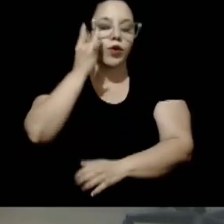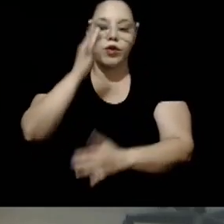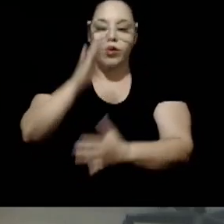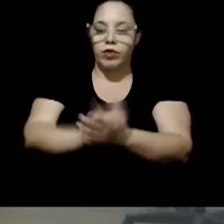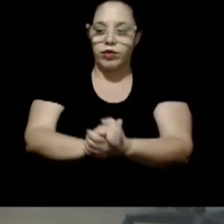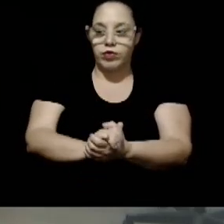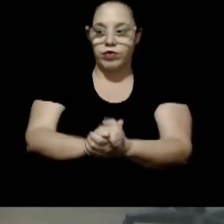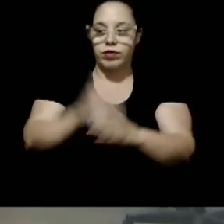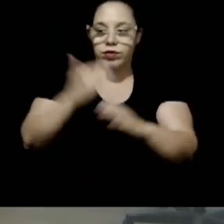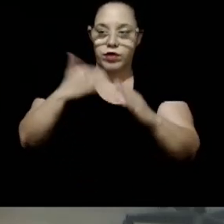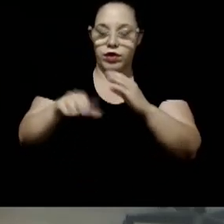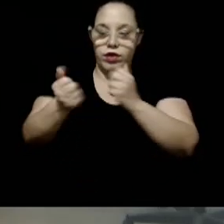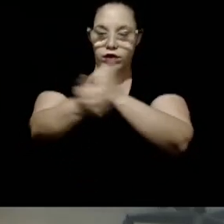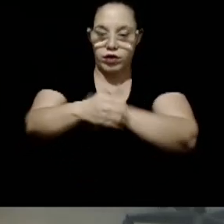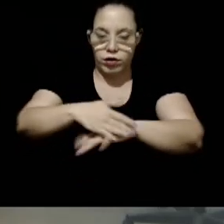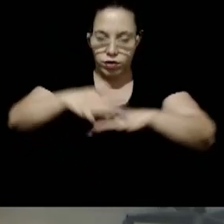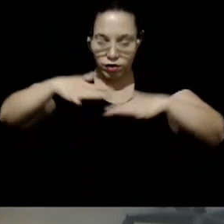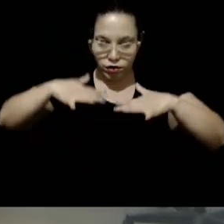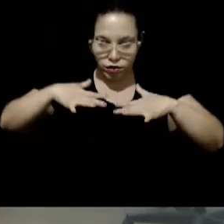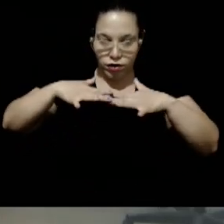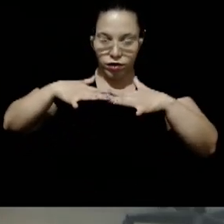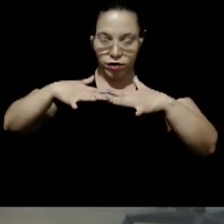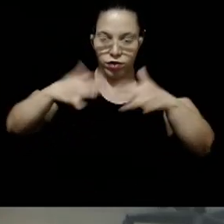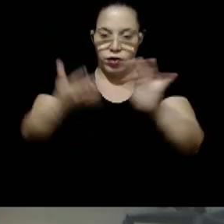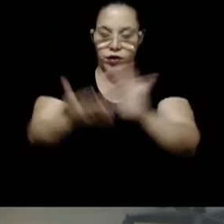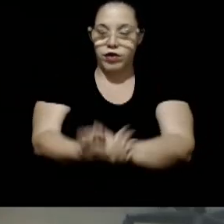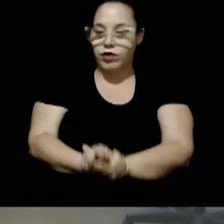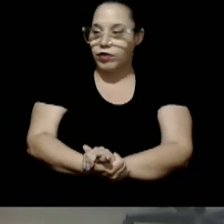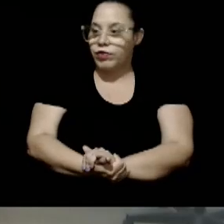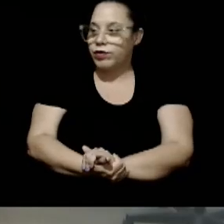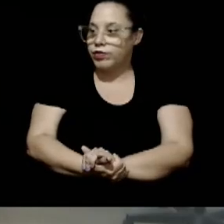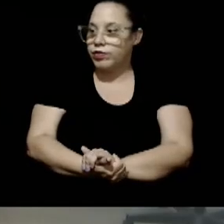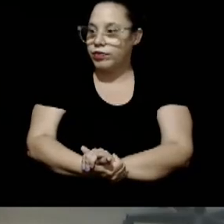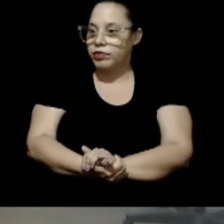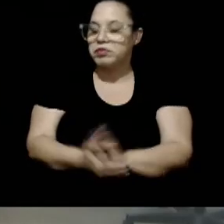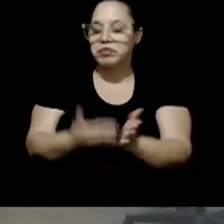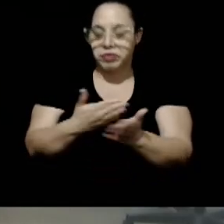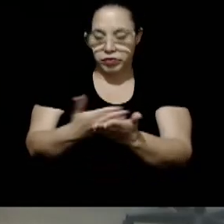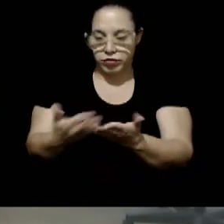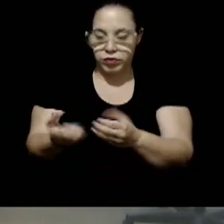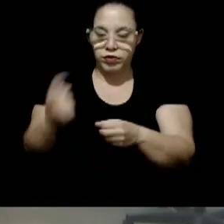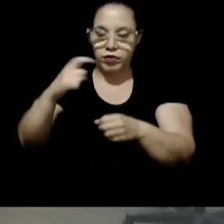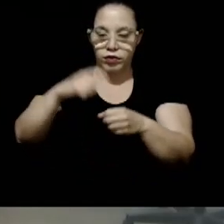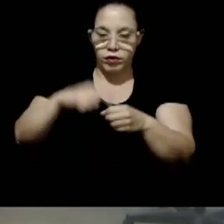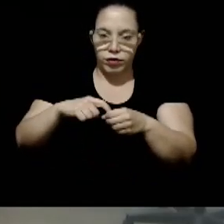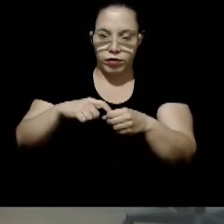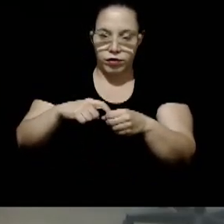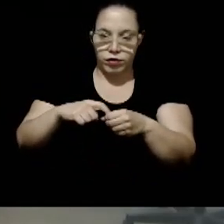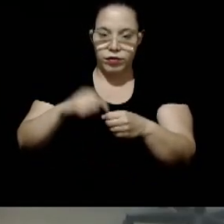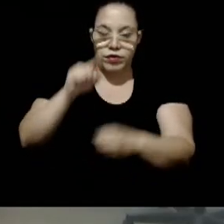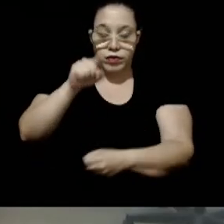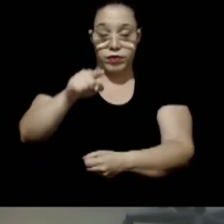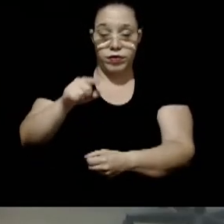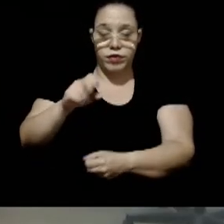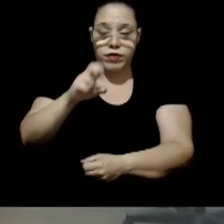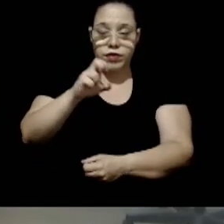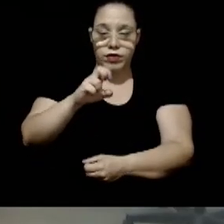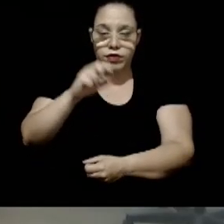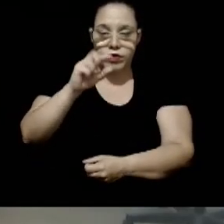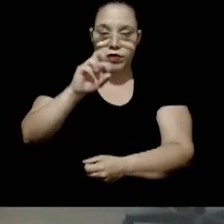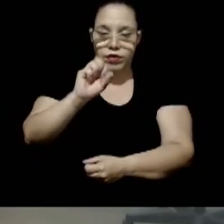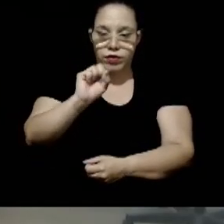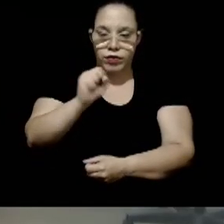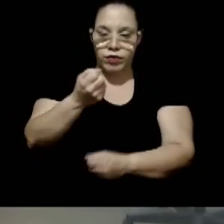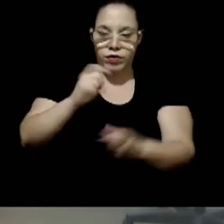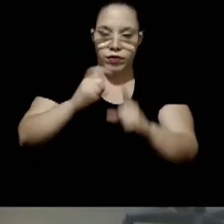plenário José Maria matozinho em instantes de volta para você a 58ª